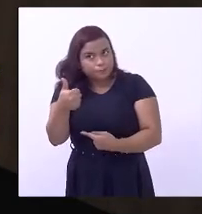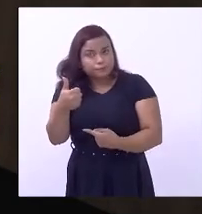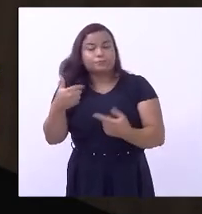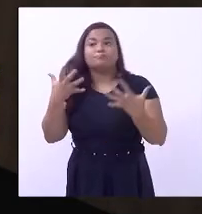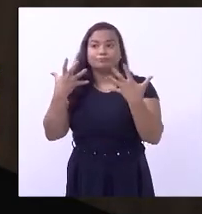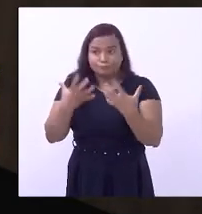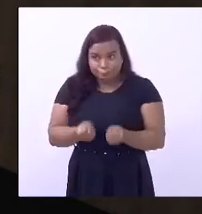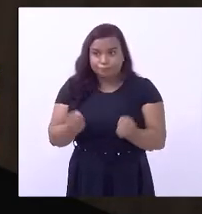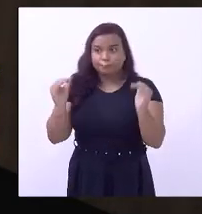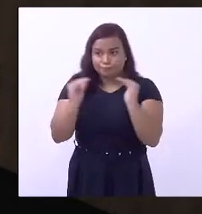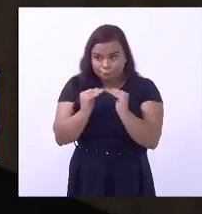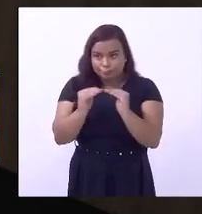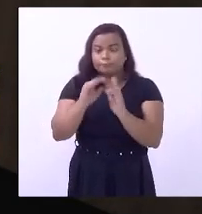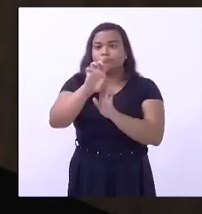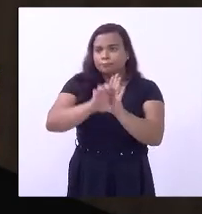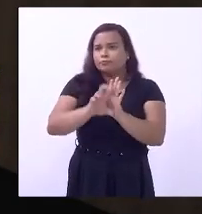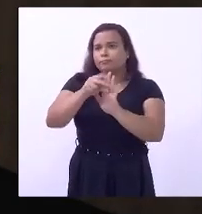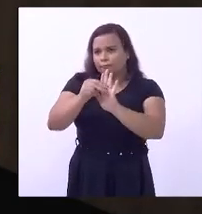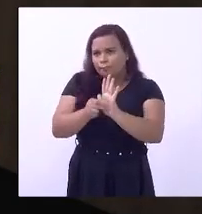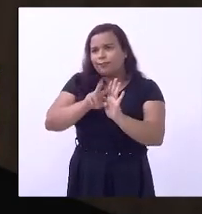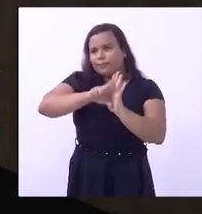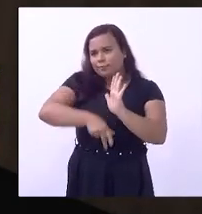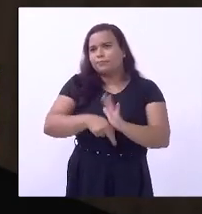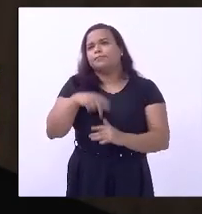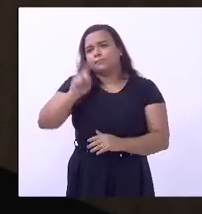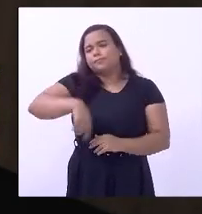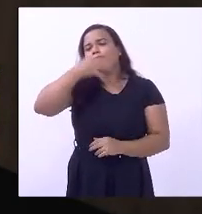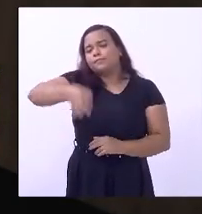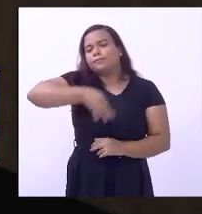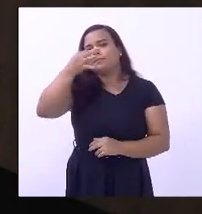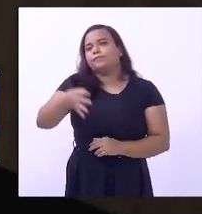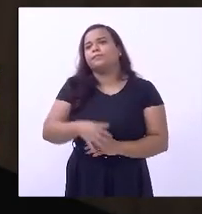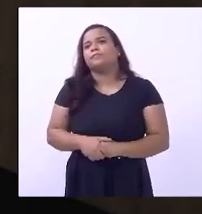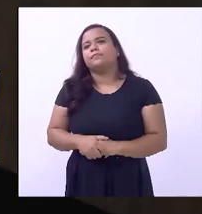favorável às demais. Este é o parecer